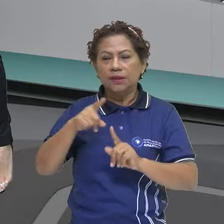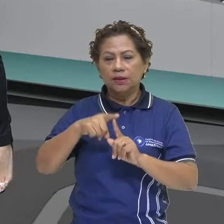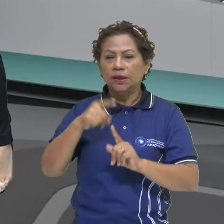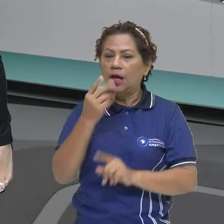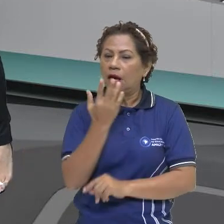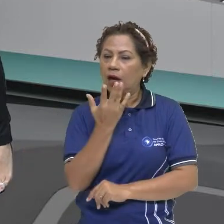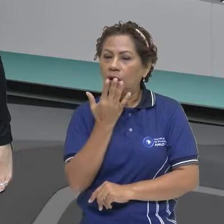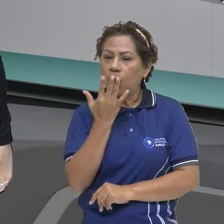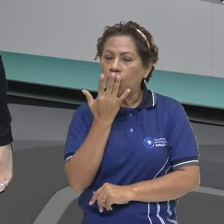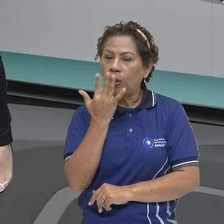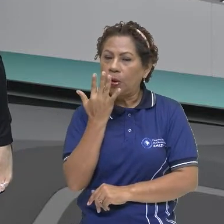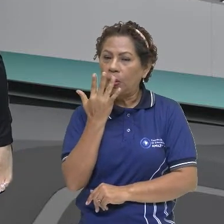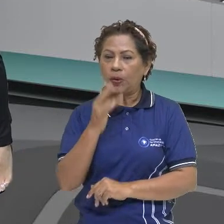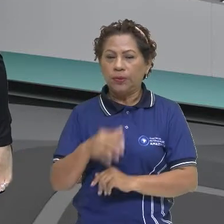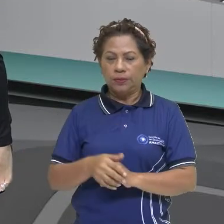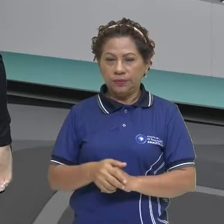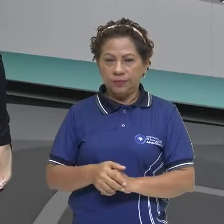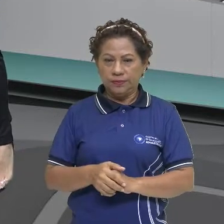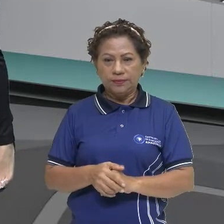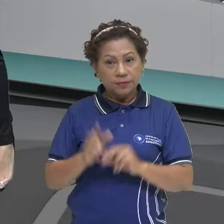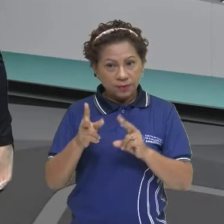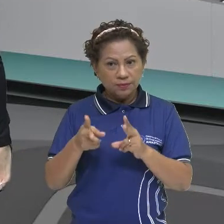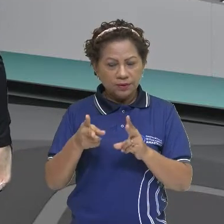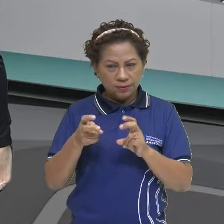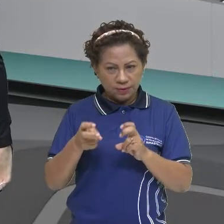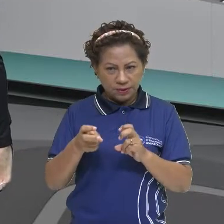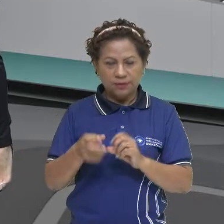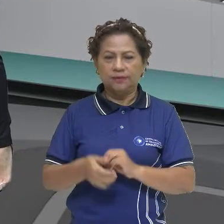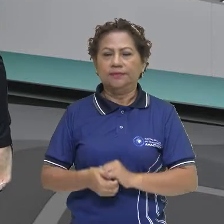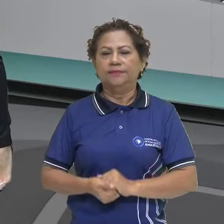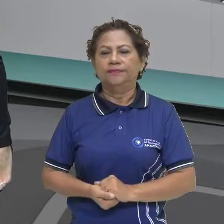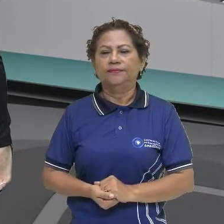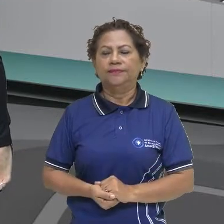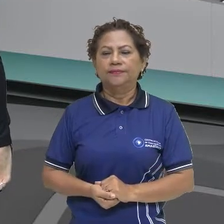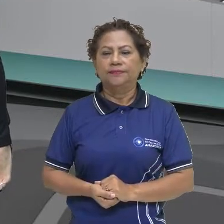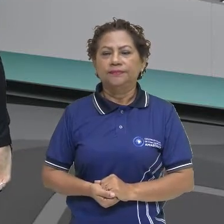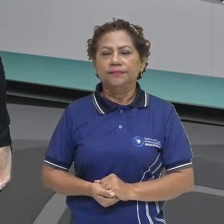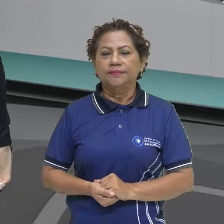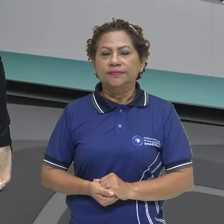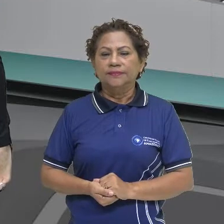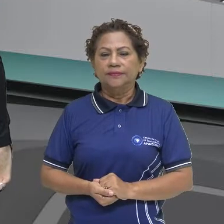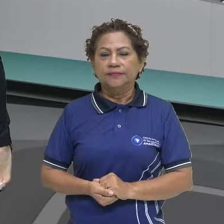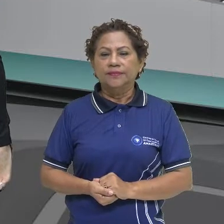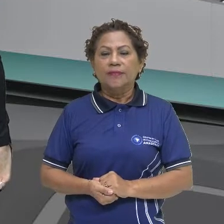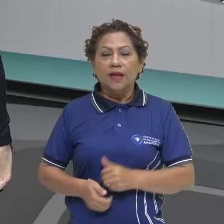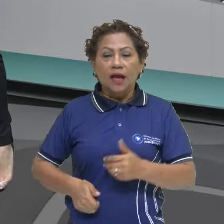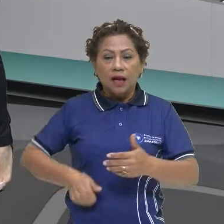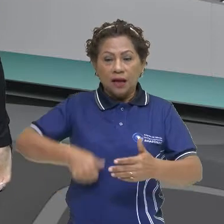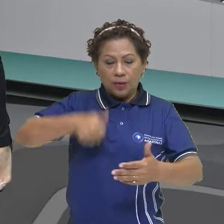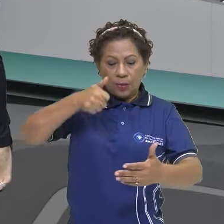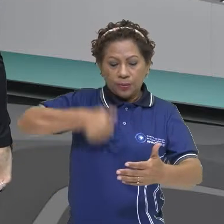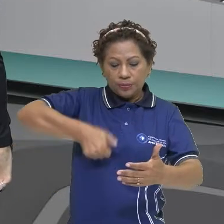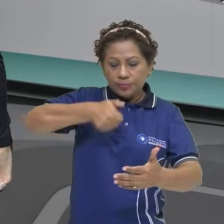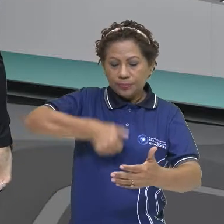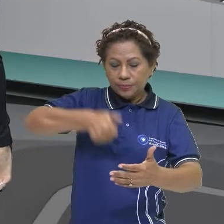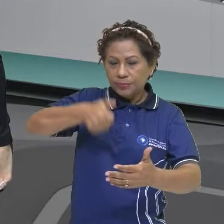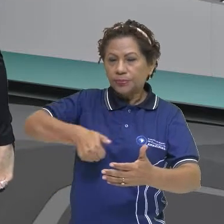certo? Essa composição do grafite, basicamente o grafite ele é feito dessa forma, eles utilizam cores